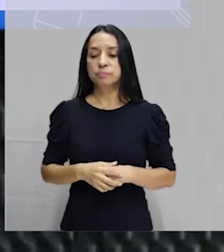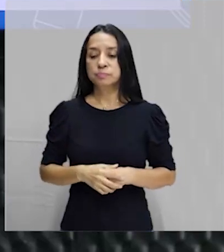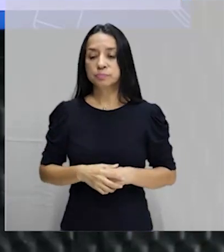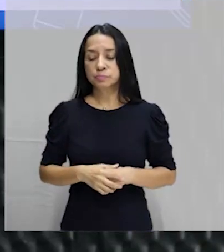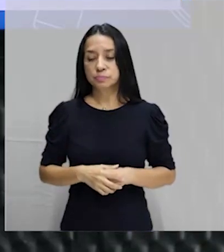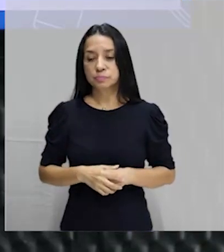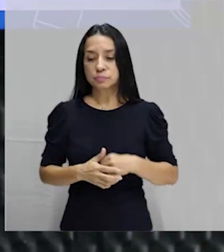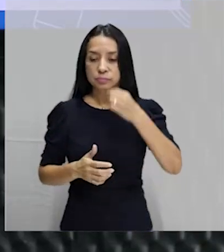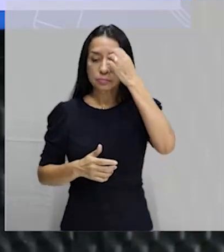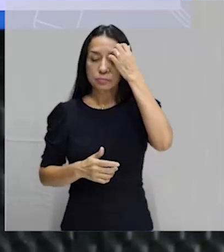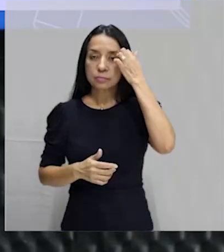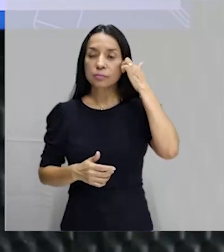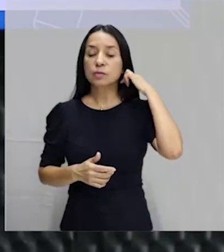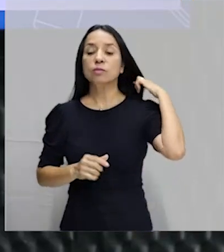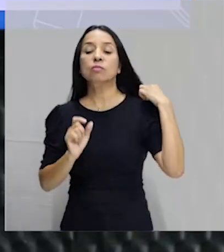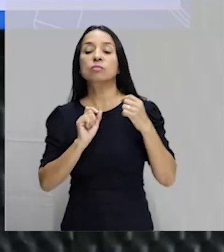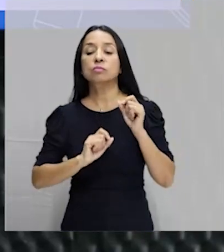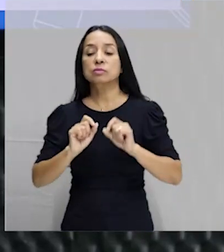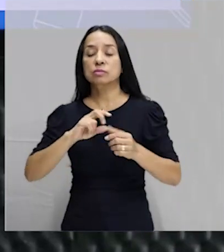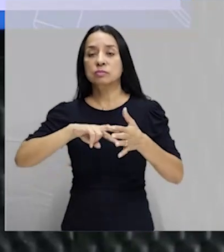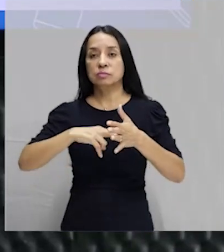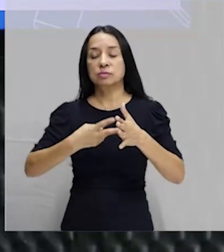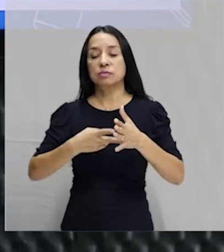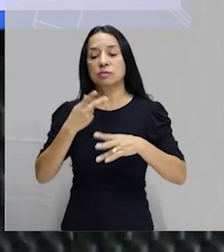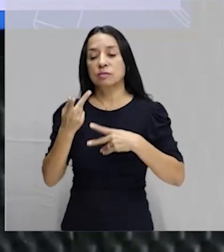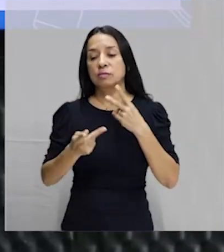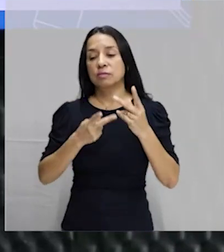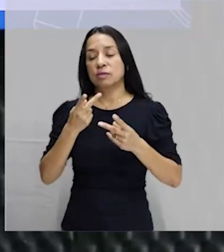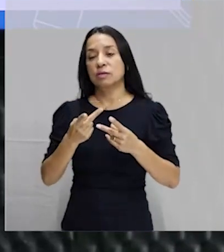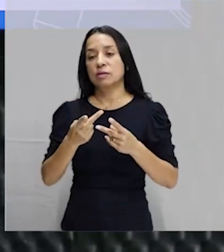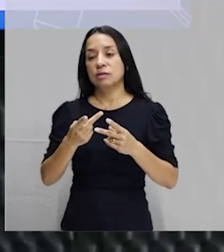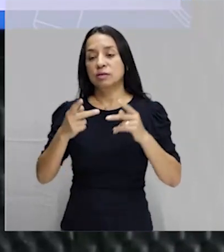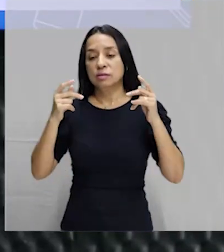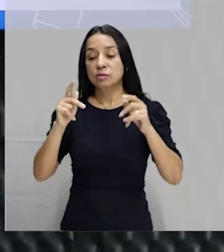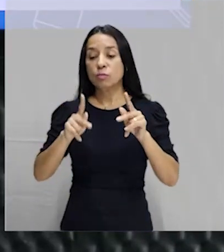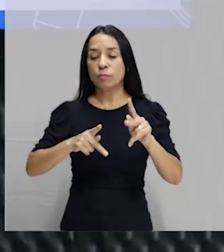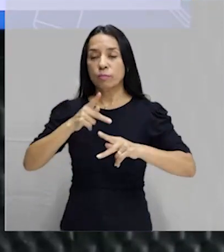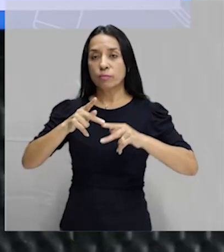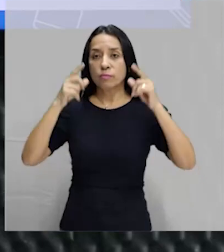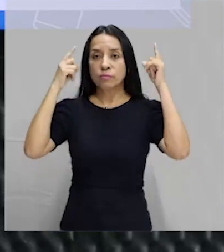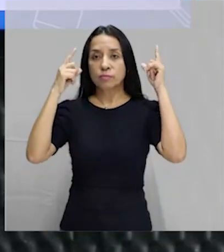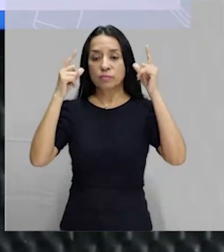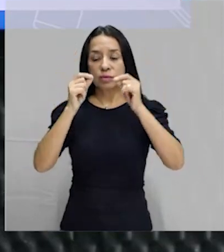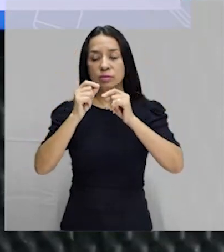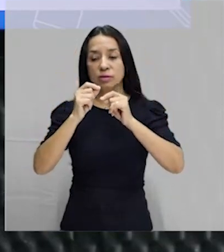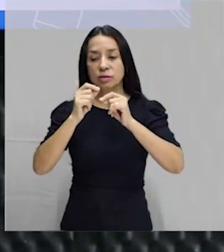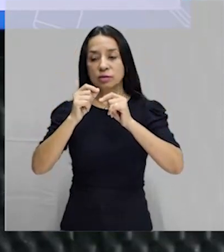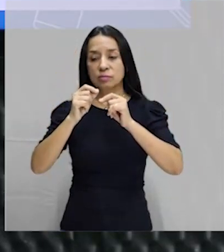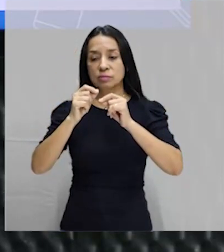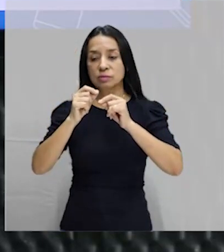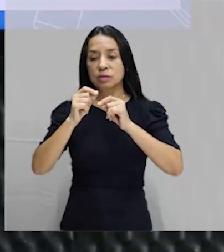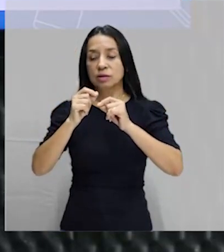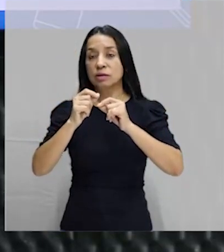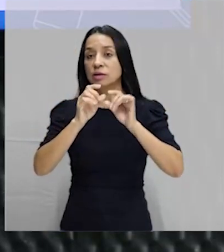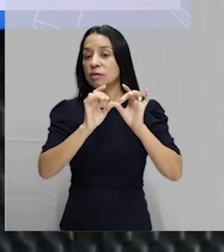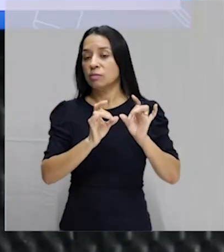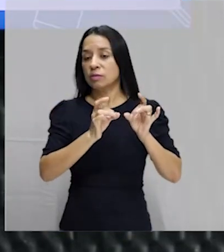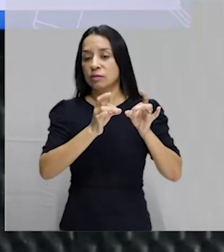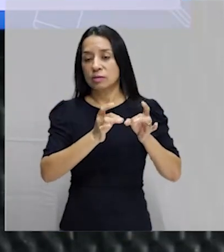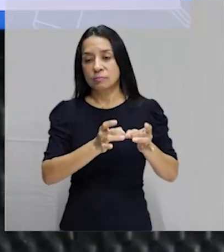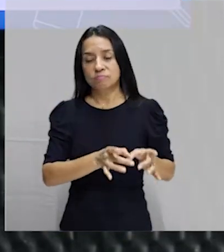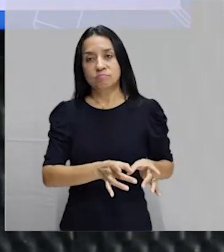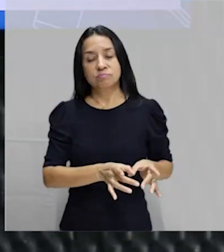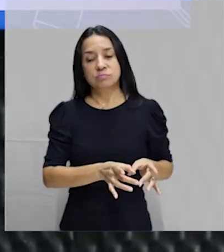para a filosofia. O que não significa dizer que os helenos, os gregos, eles irão abandonar o